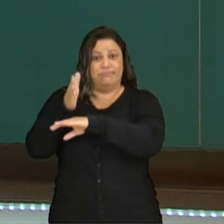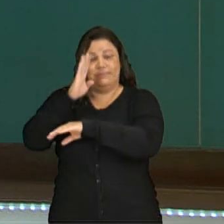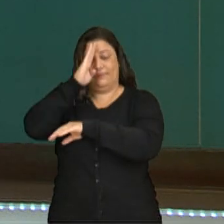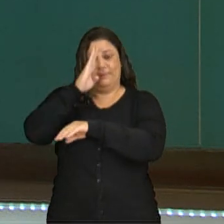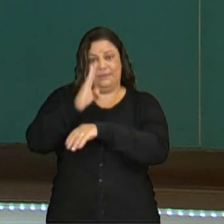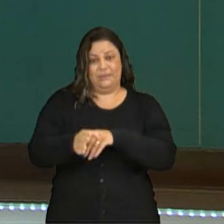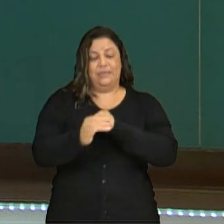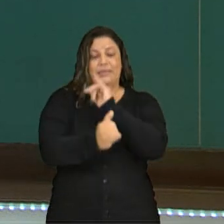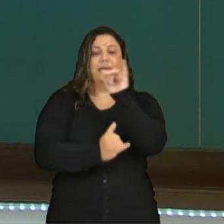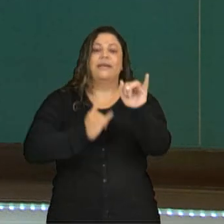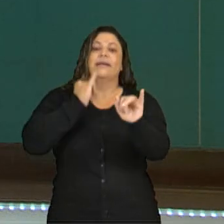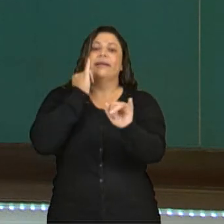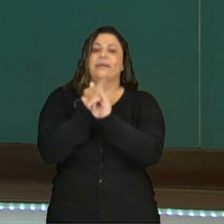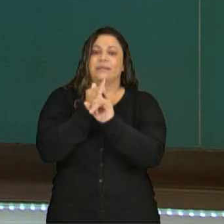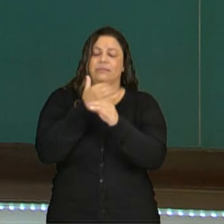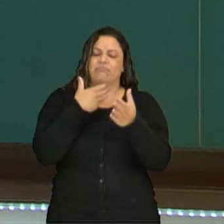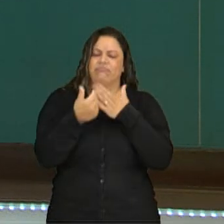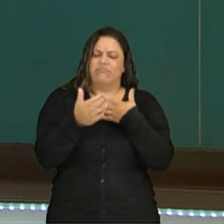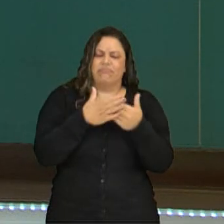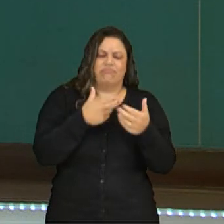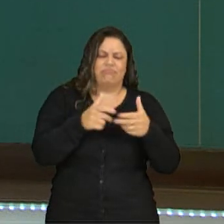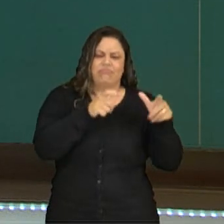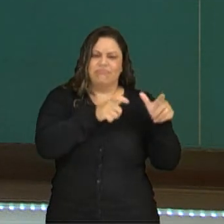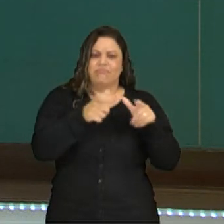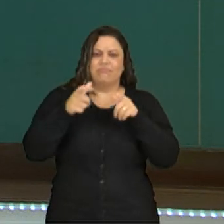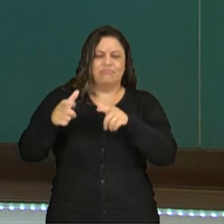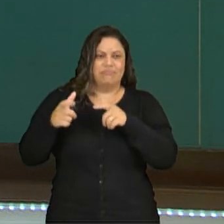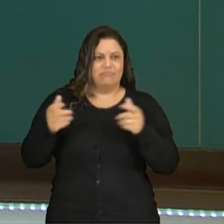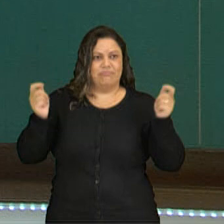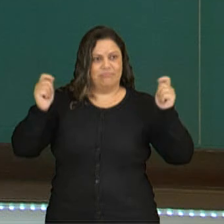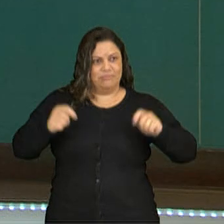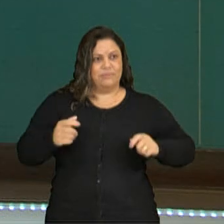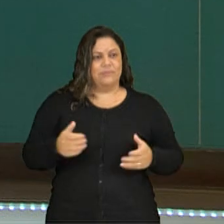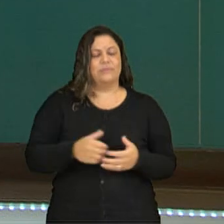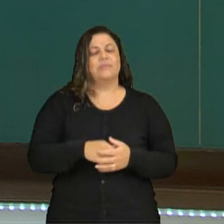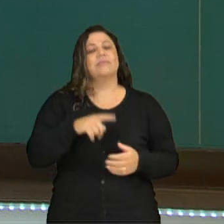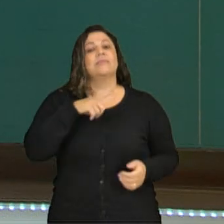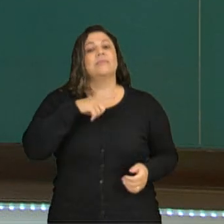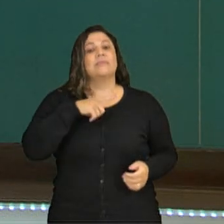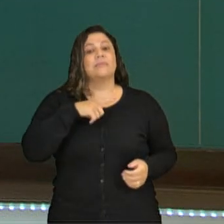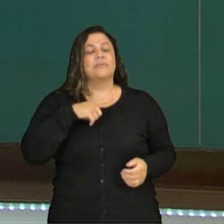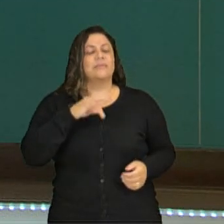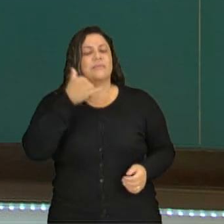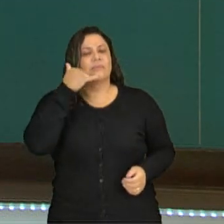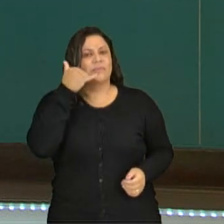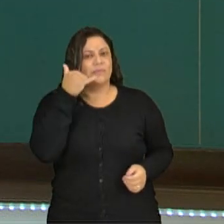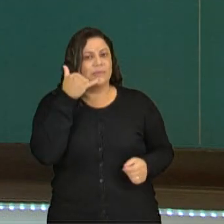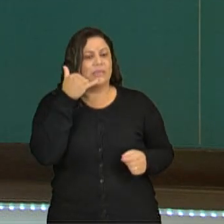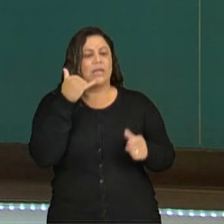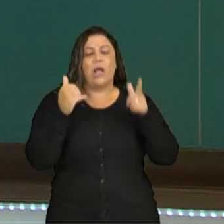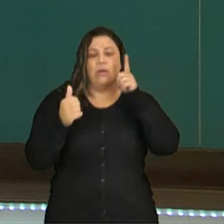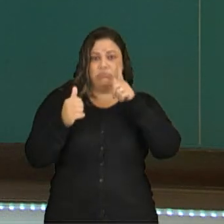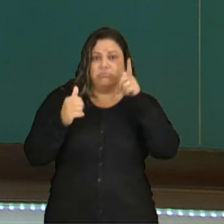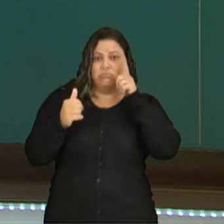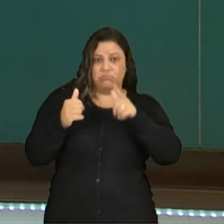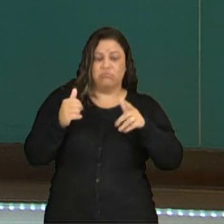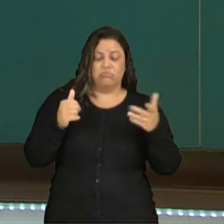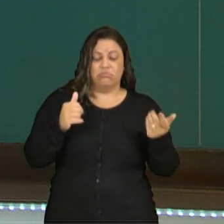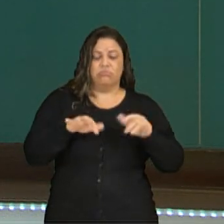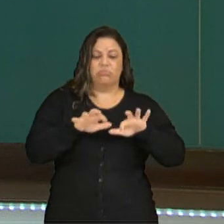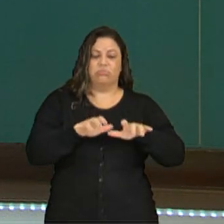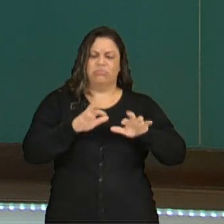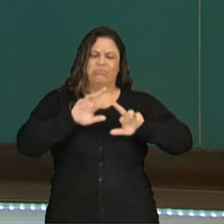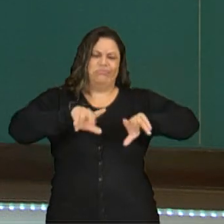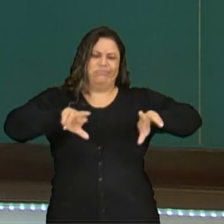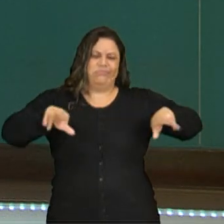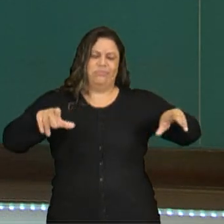direto à internet. Aonde nós estivermos, se o teu smartphone conseguir pegar sinal, ele vai conseguir